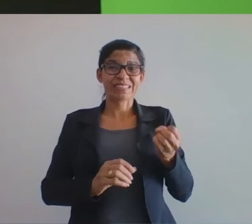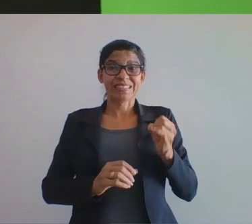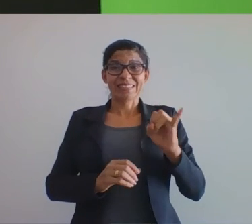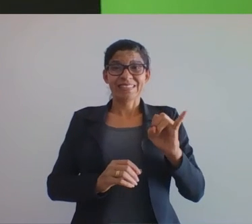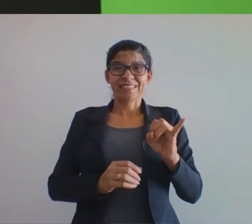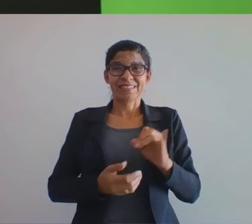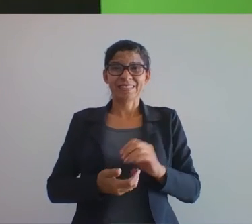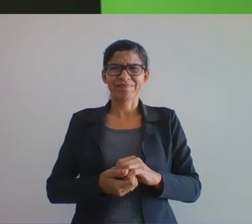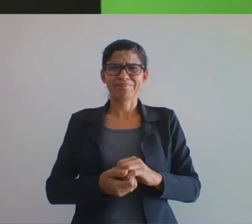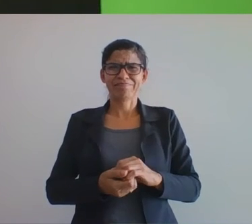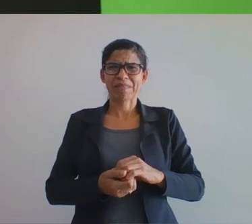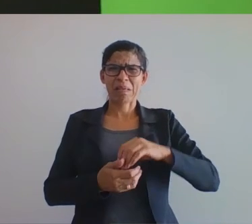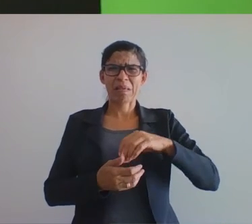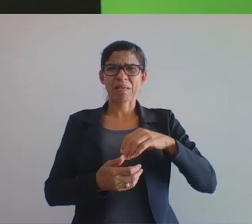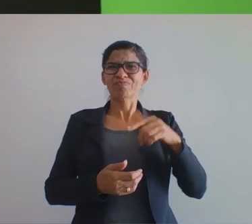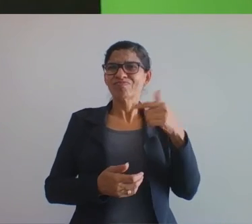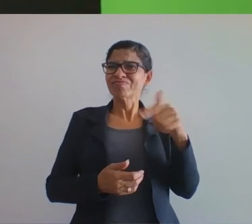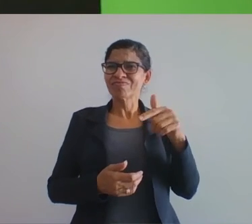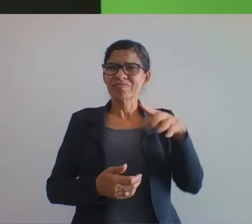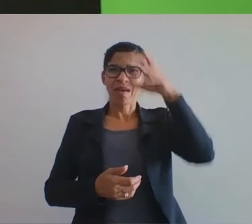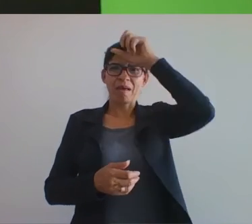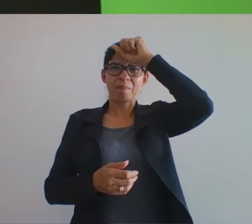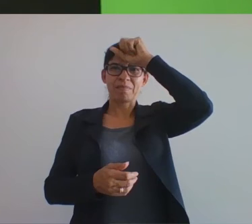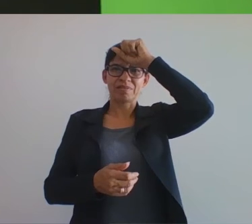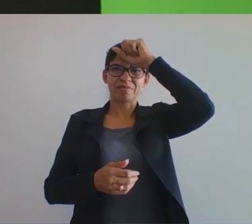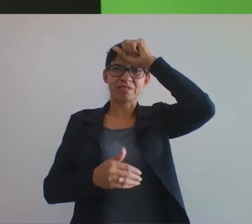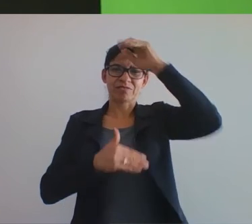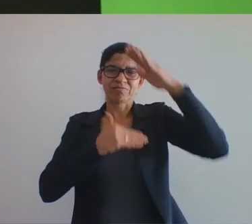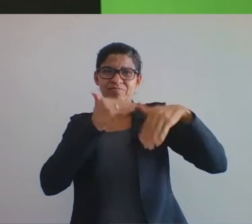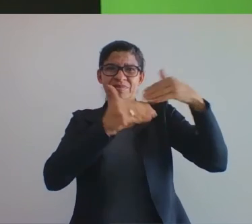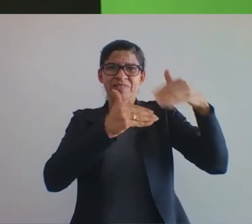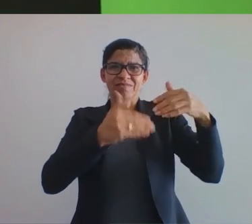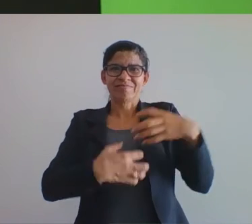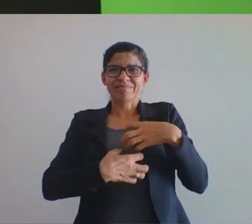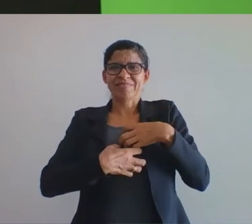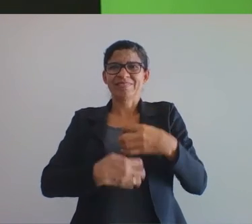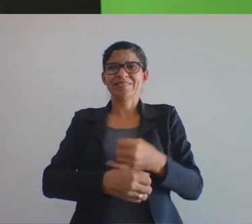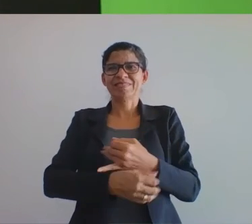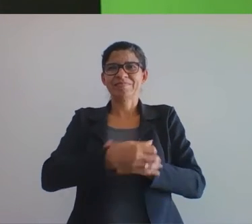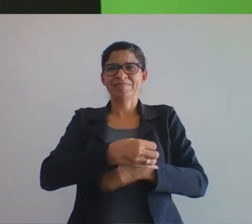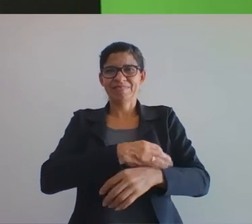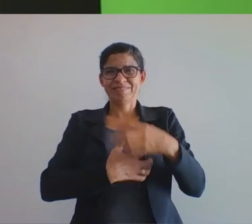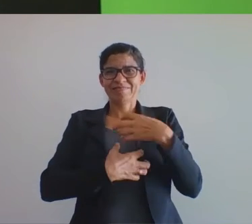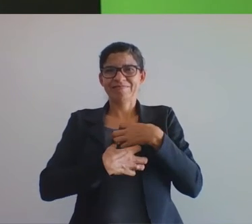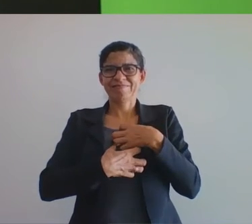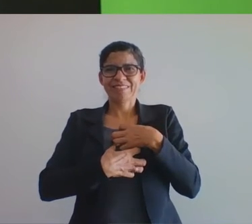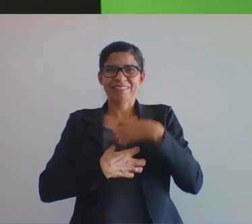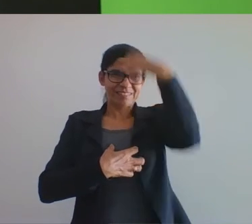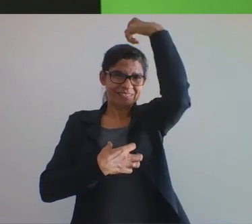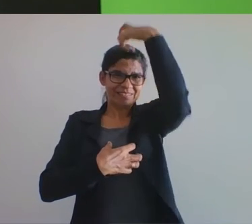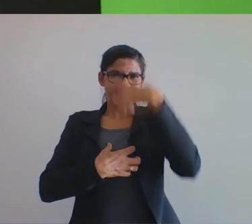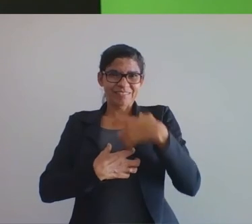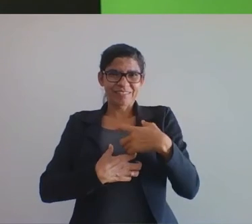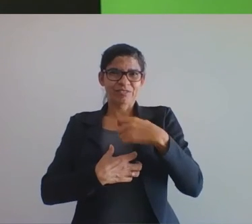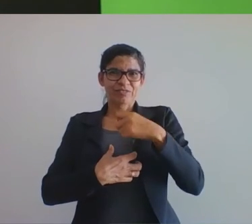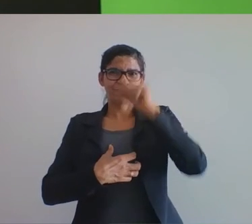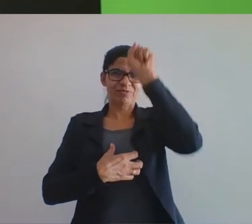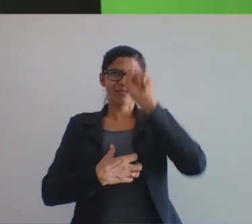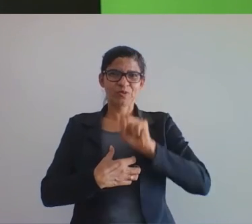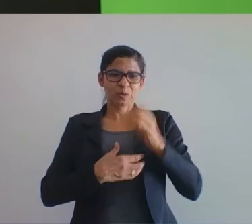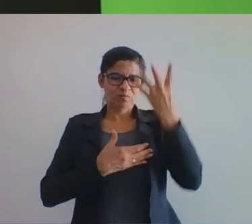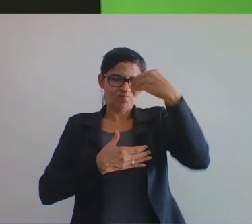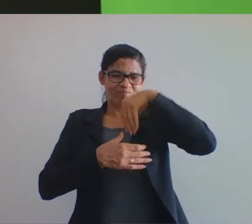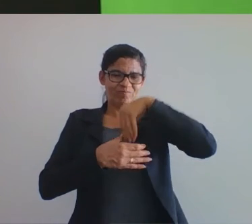for apreendida pelas formas a priori da sensibilidade, que estão no próprio sujeito. Essas